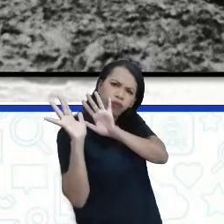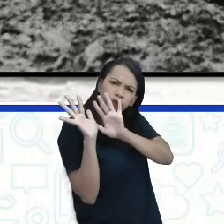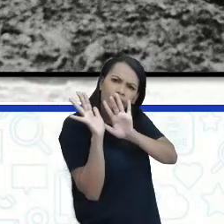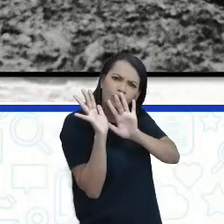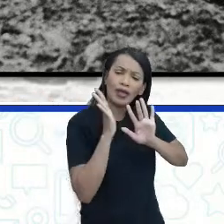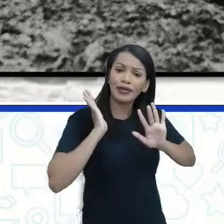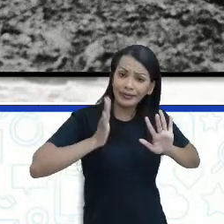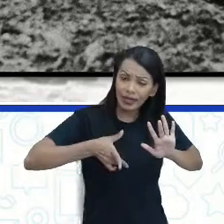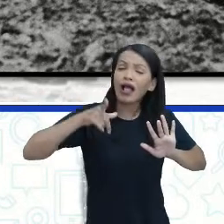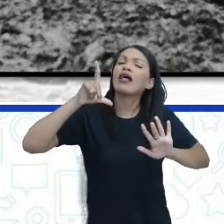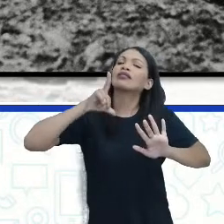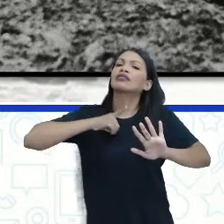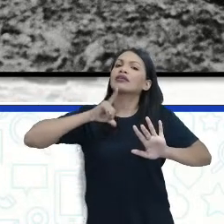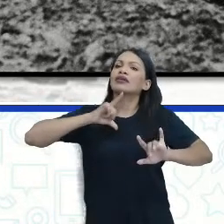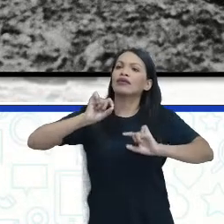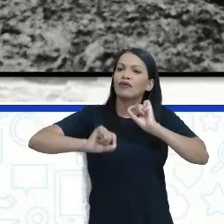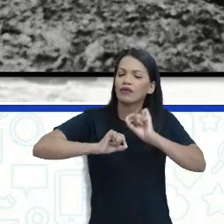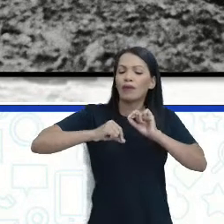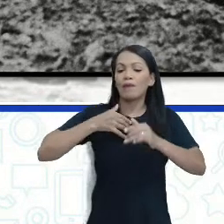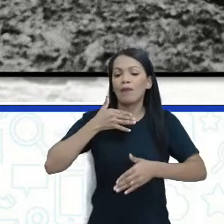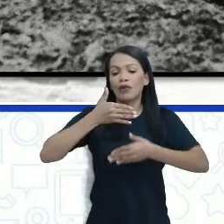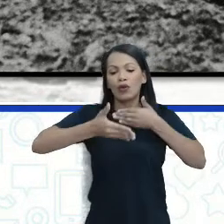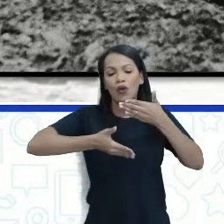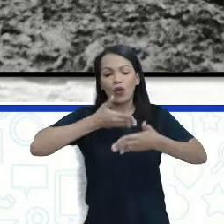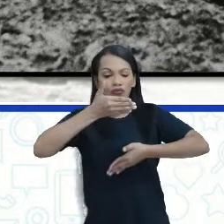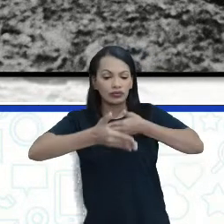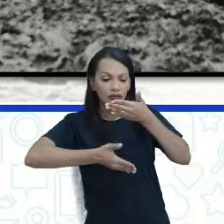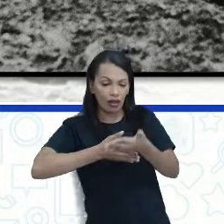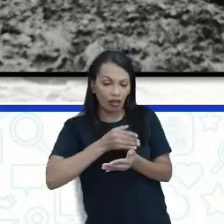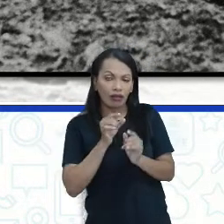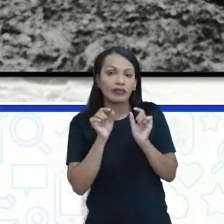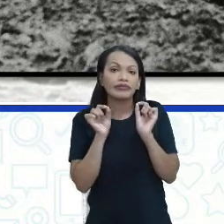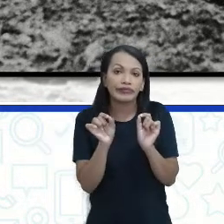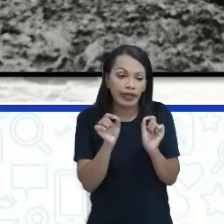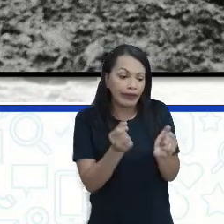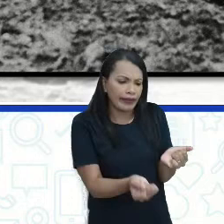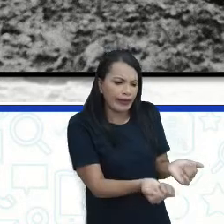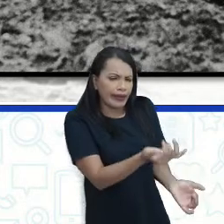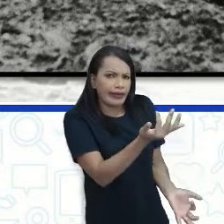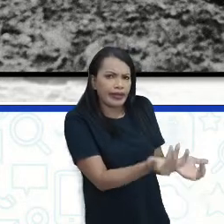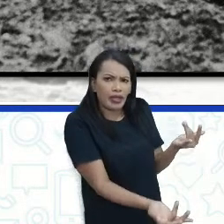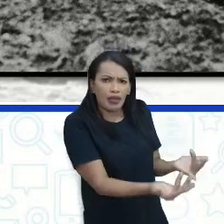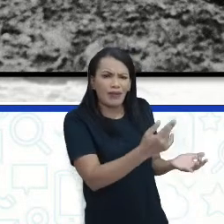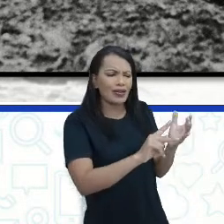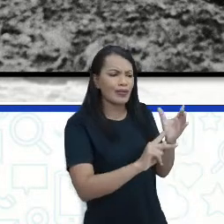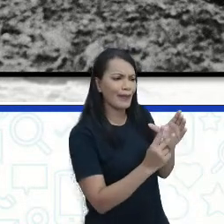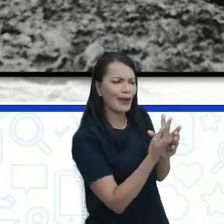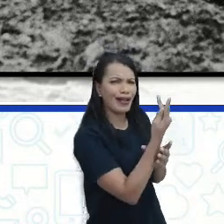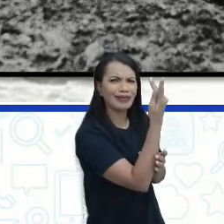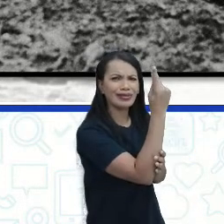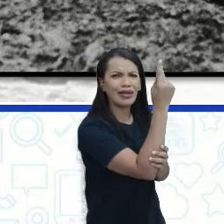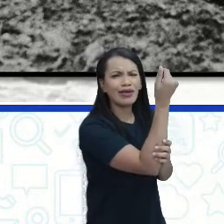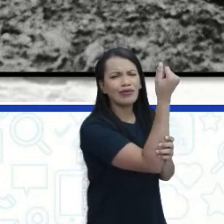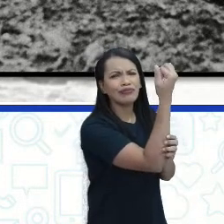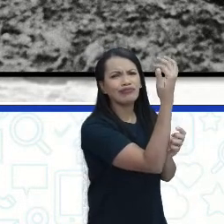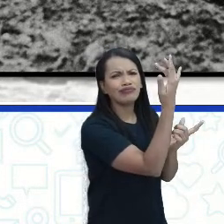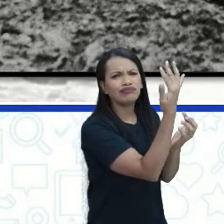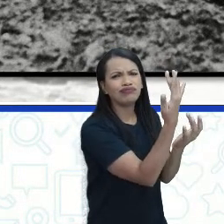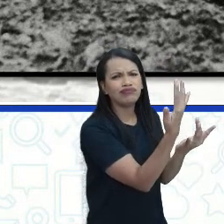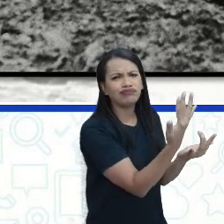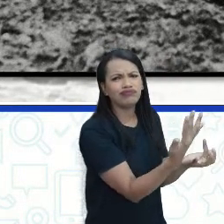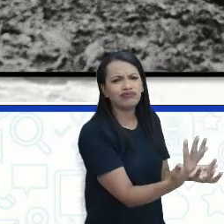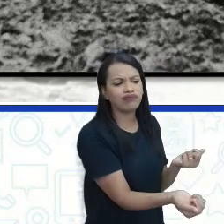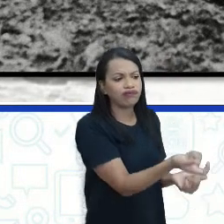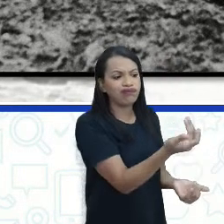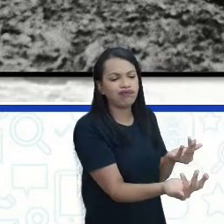né, que já tinham passado por esse processo de queimada, né, de plantação, essas coisas. Então,